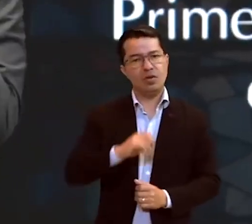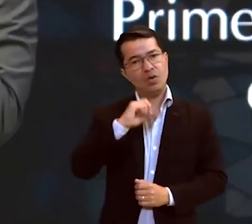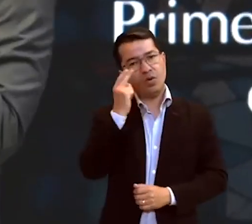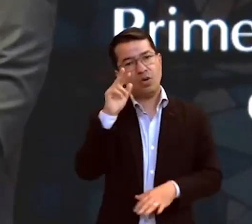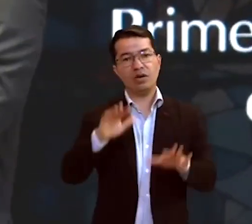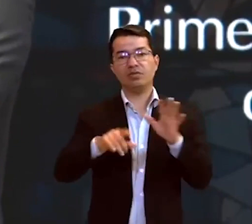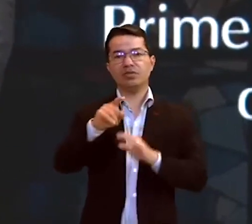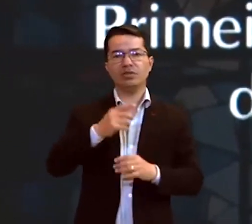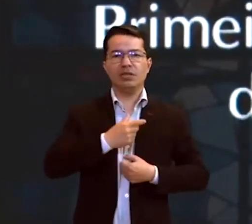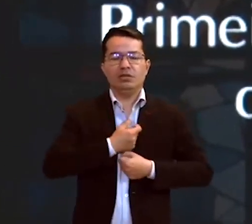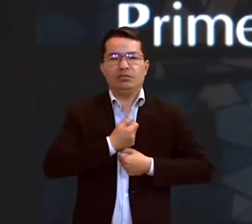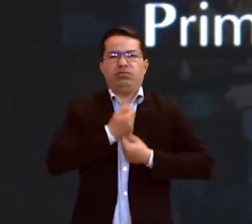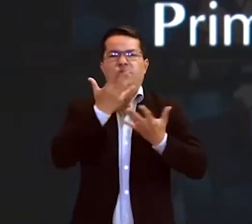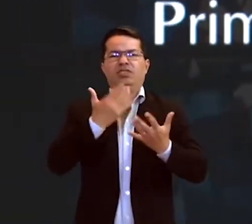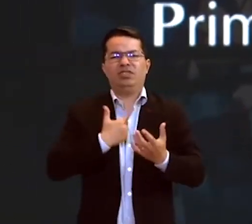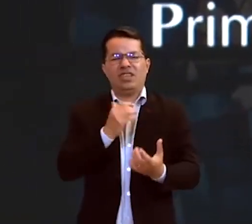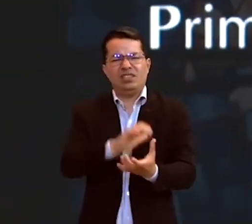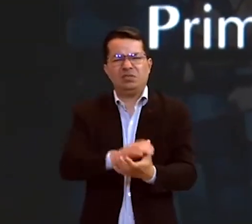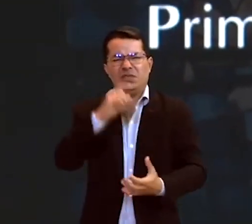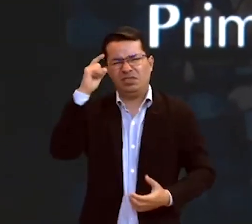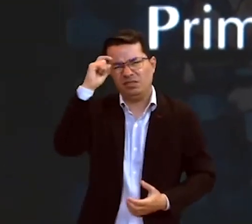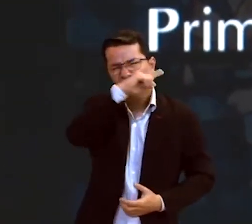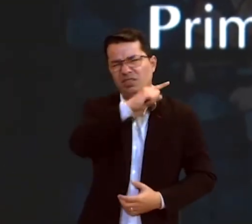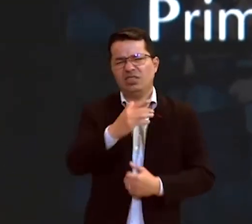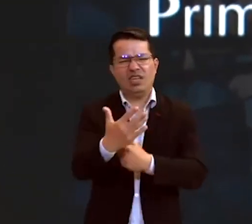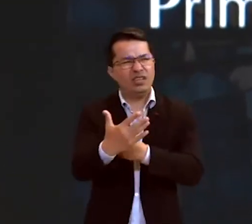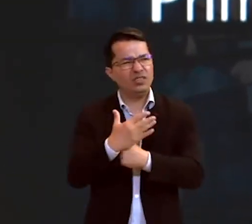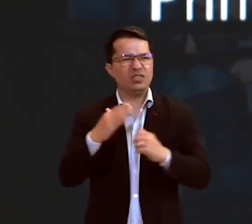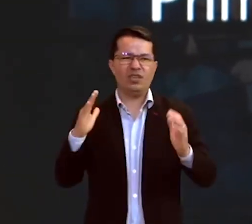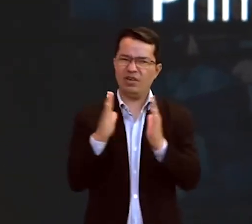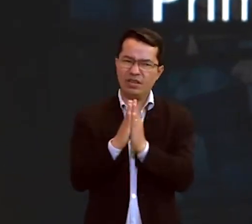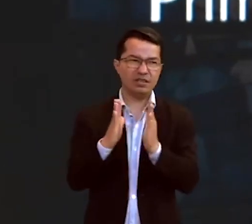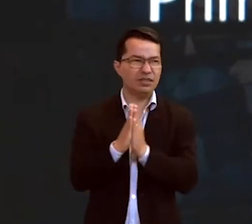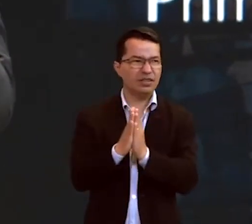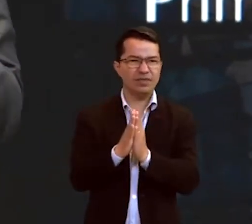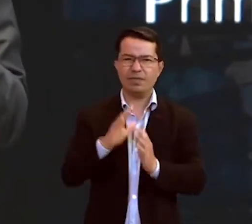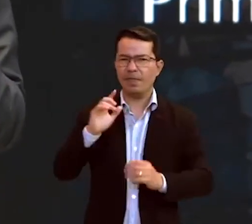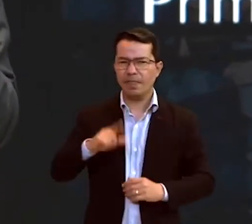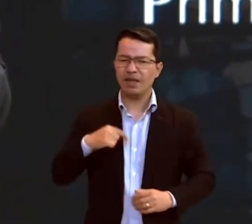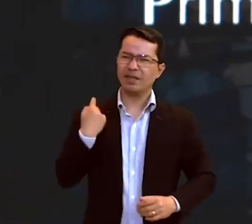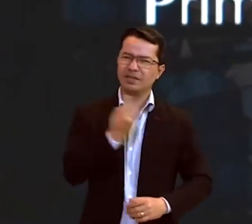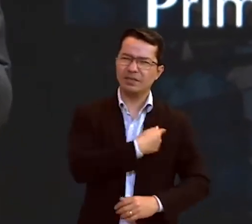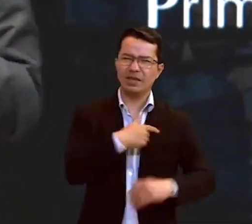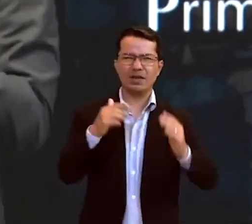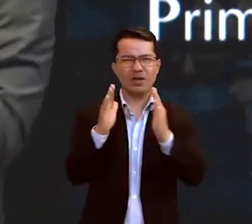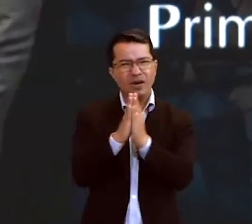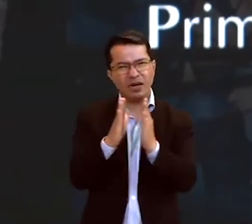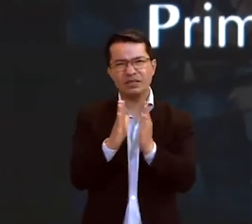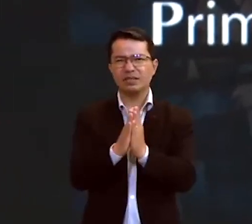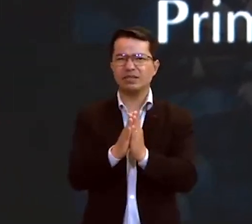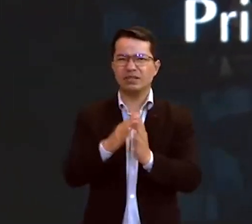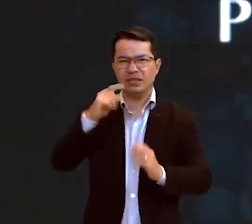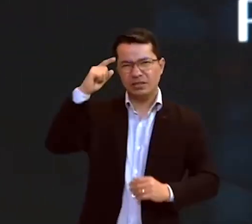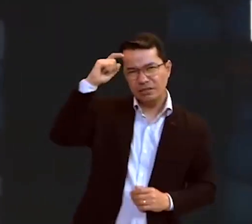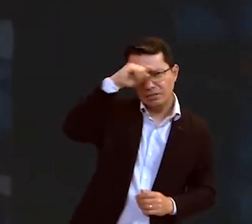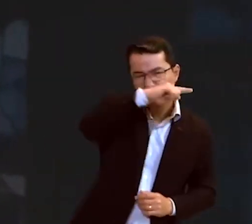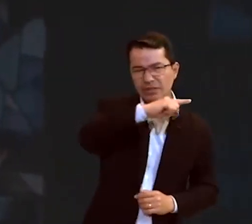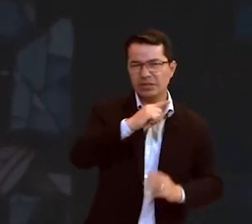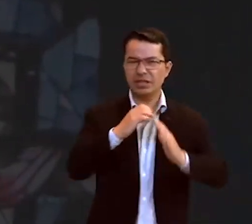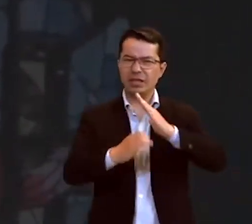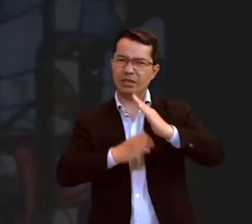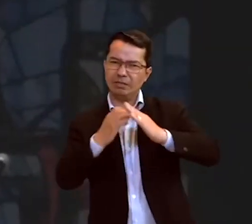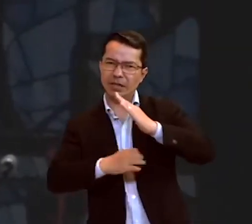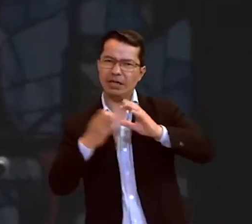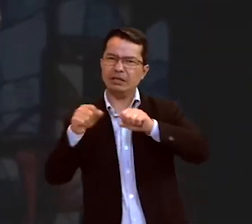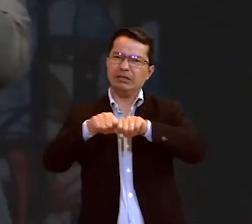dificuldade, não precisa abrir tudo, mas fala, ora por mim, querido. Ora por mim. Ora porque está difícil as coisas. Ora porque a empresa está falindo,